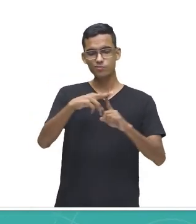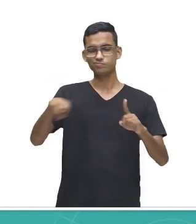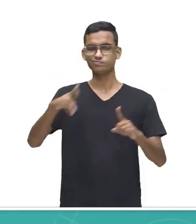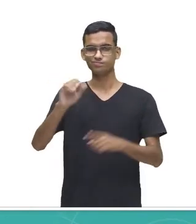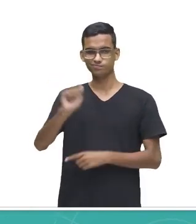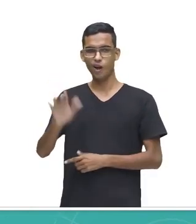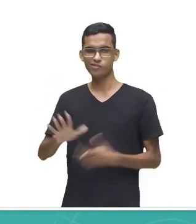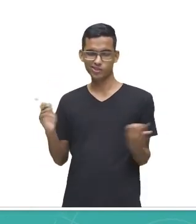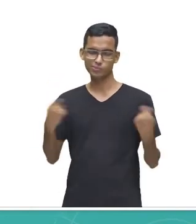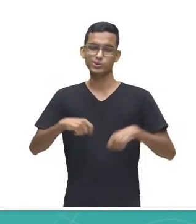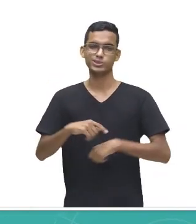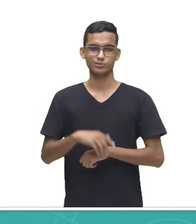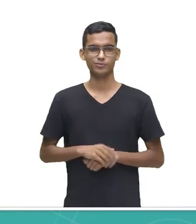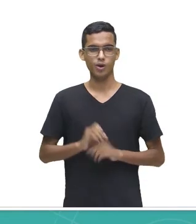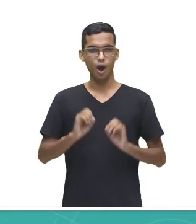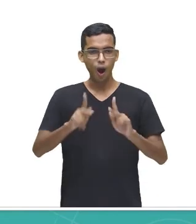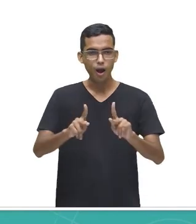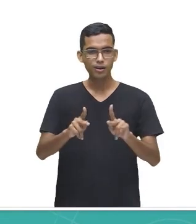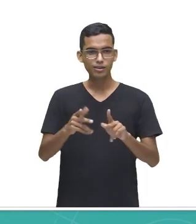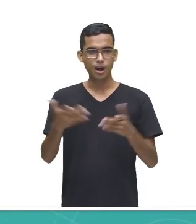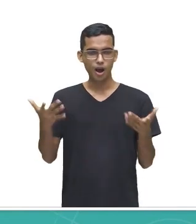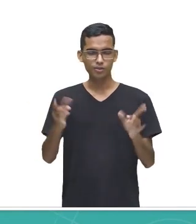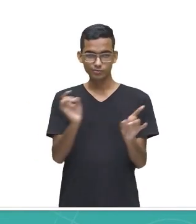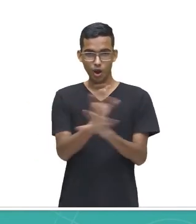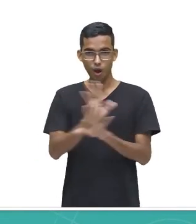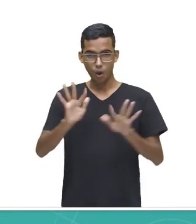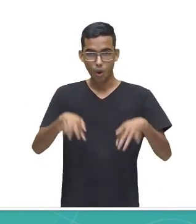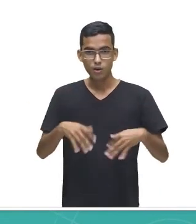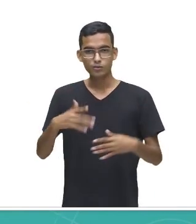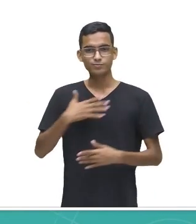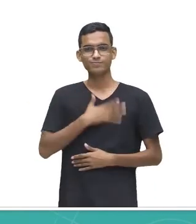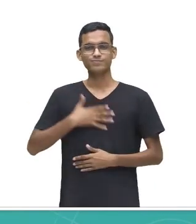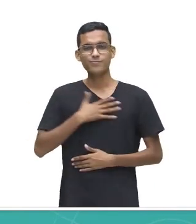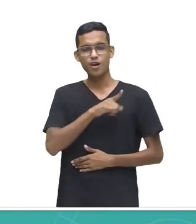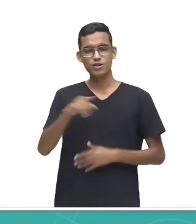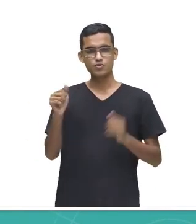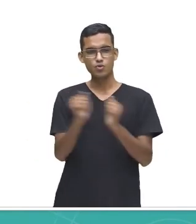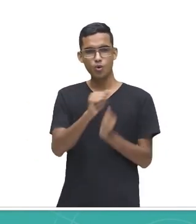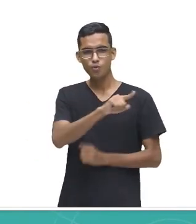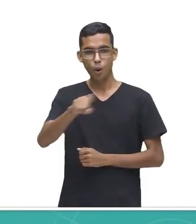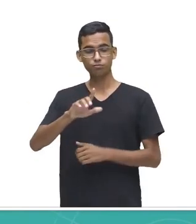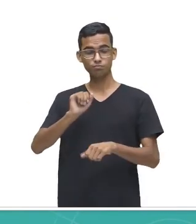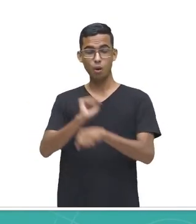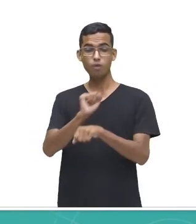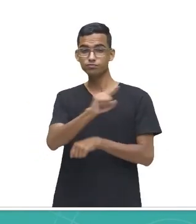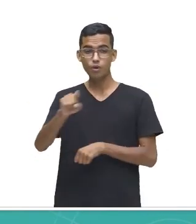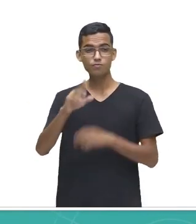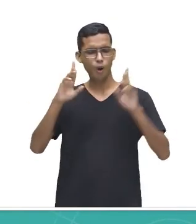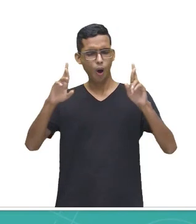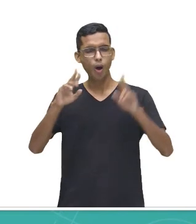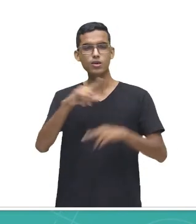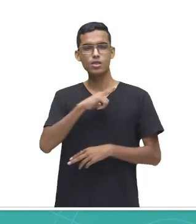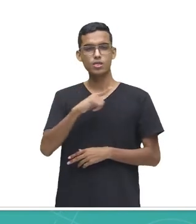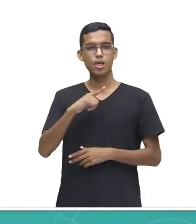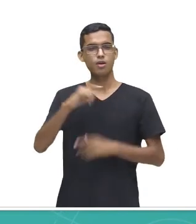Pessoal, ficamos por aqui. Foi uma alegria ter estado com vocês. Espero que vocês agora